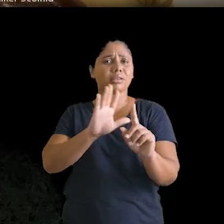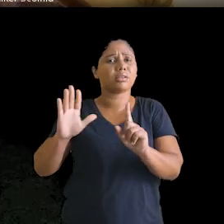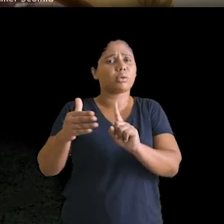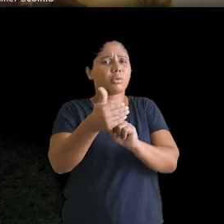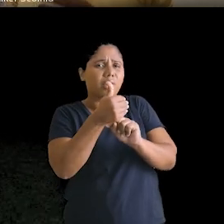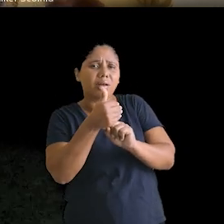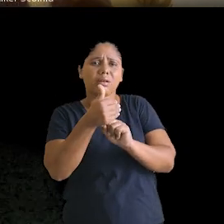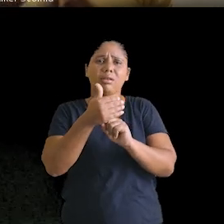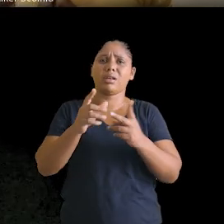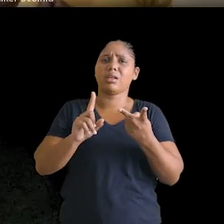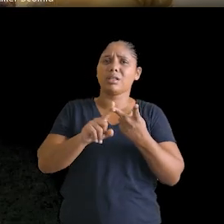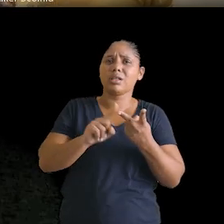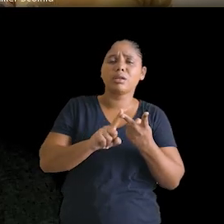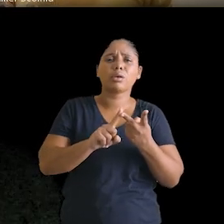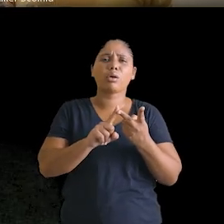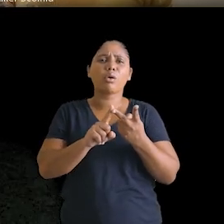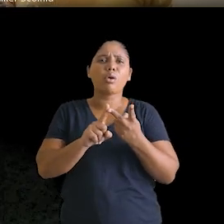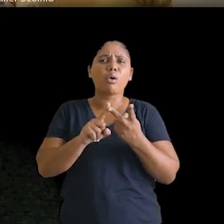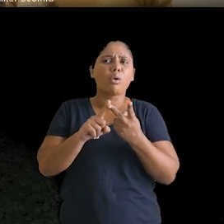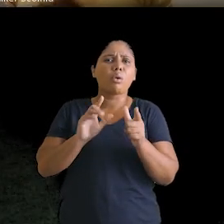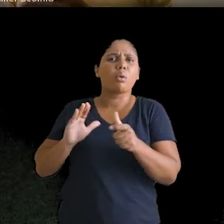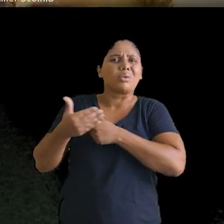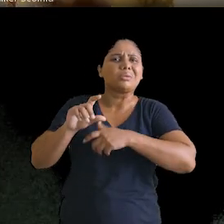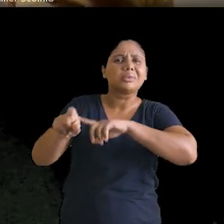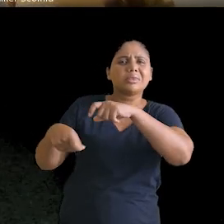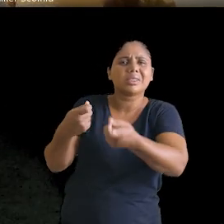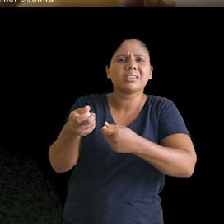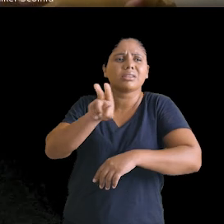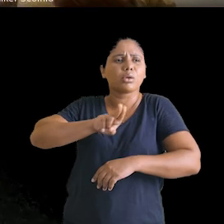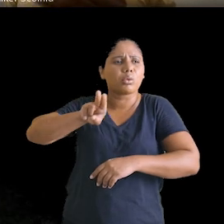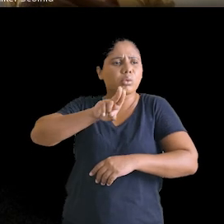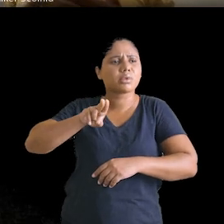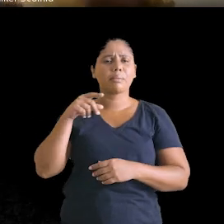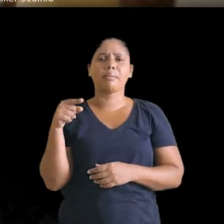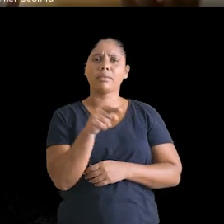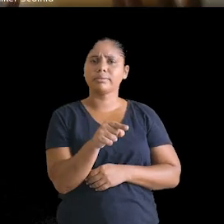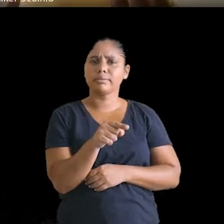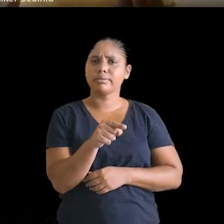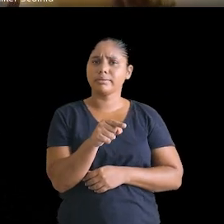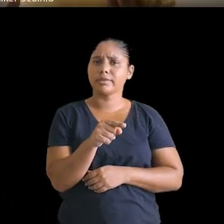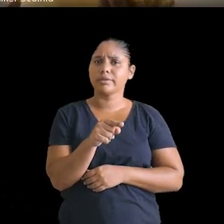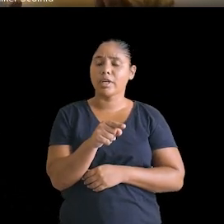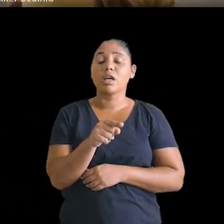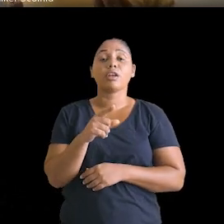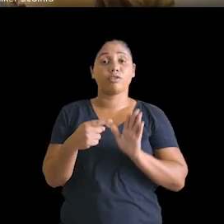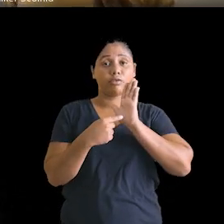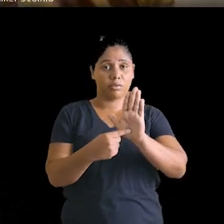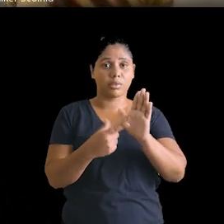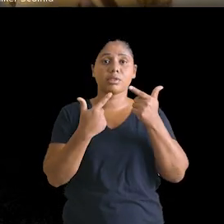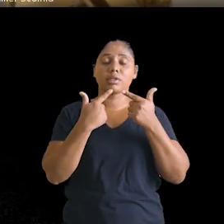e também com os termos que a gente vai utilizar para essa pessoa. Tá? Então, eu vou trazer para vocês a linguagem que deve ser